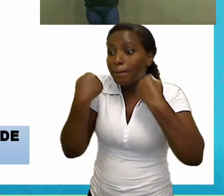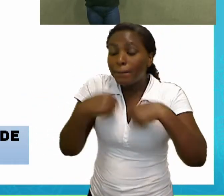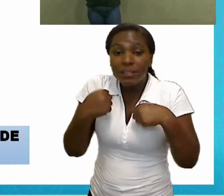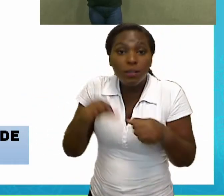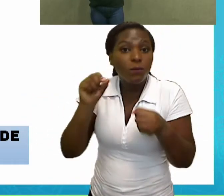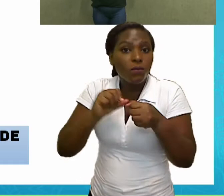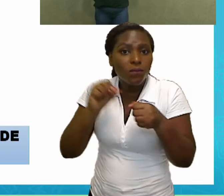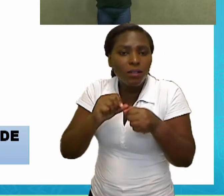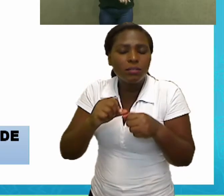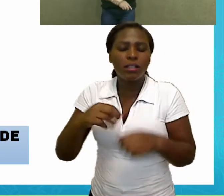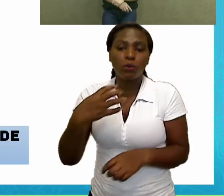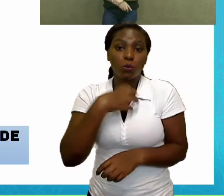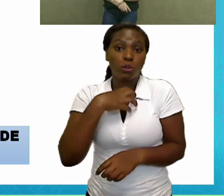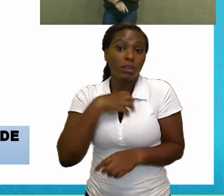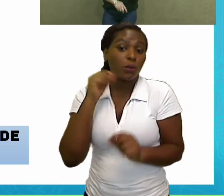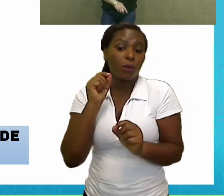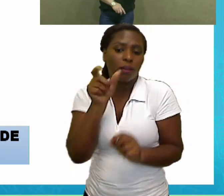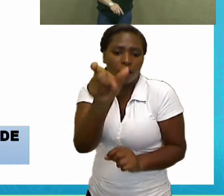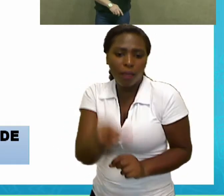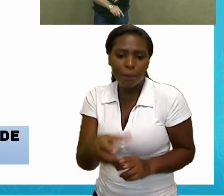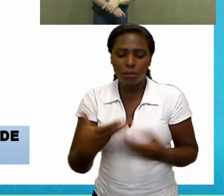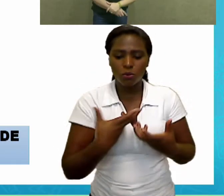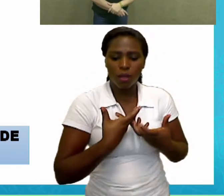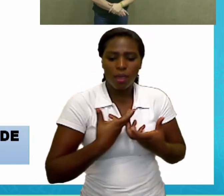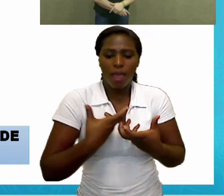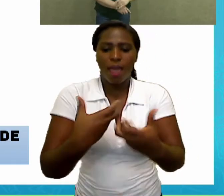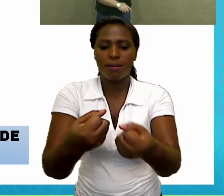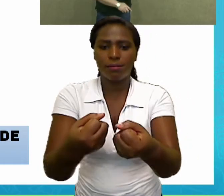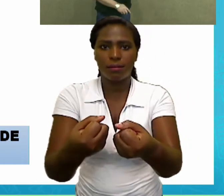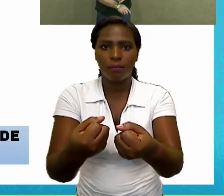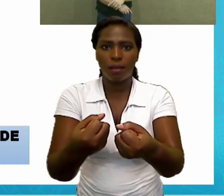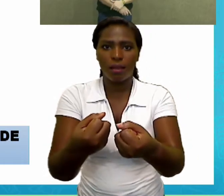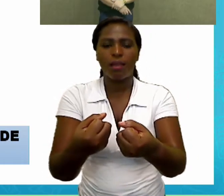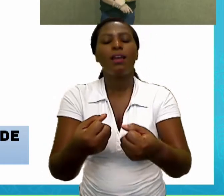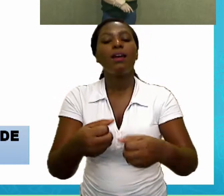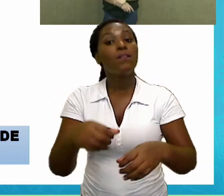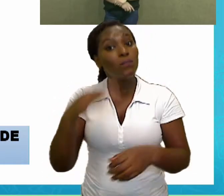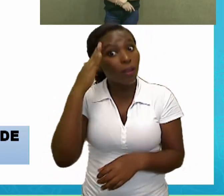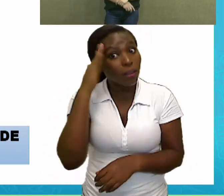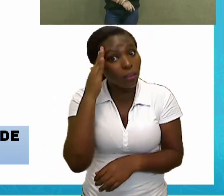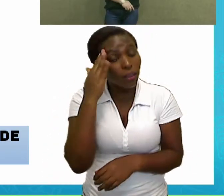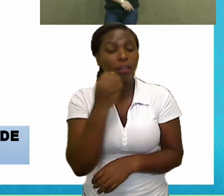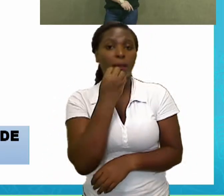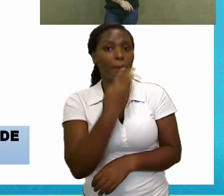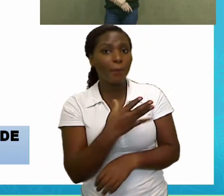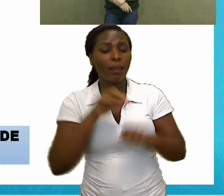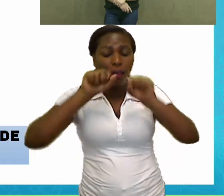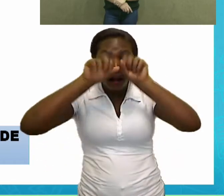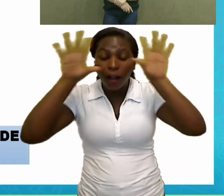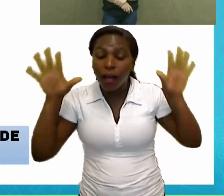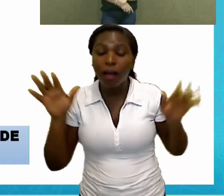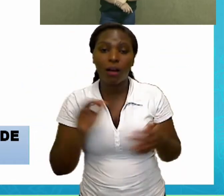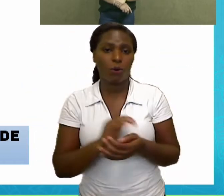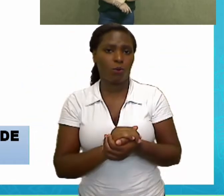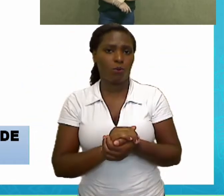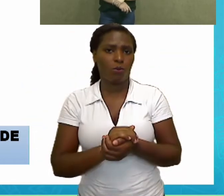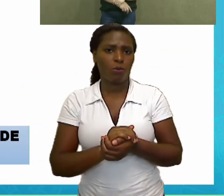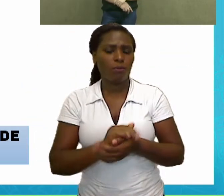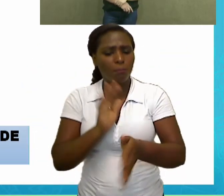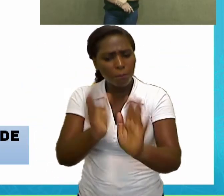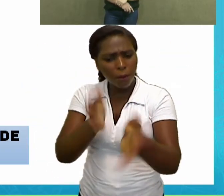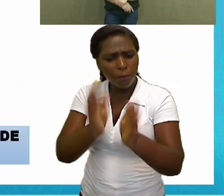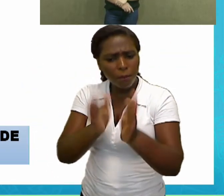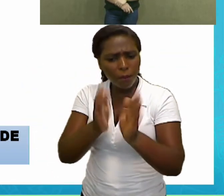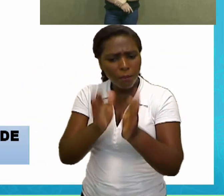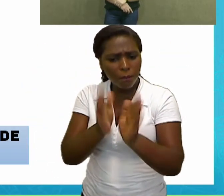outras pessoas vão entender aquilo que nós estamos transmitindo. Alguns fatores que mostram